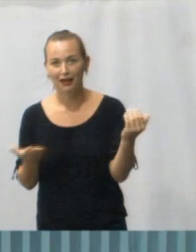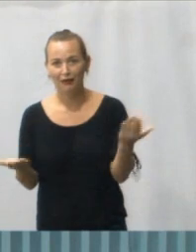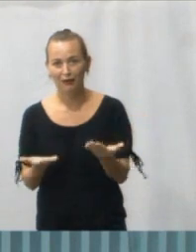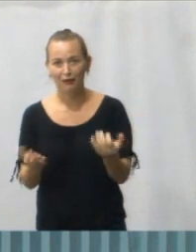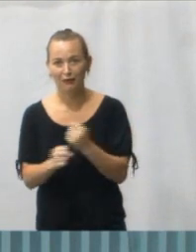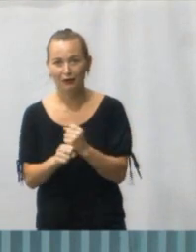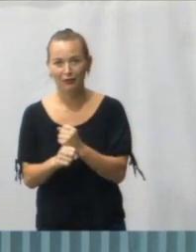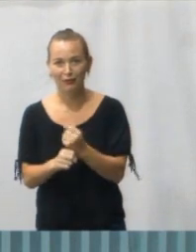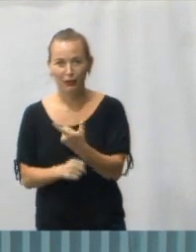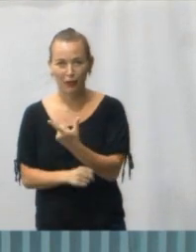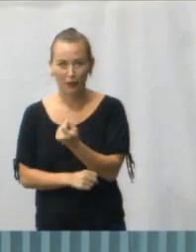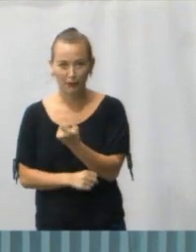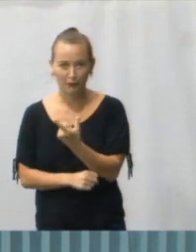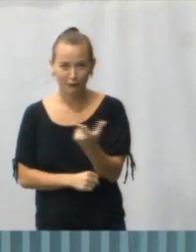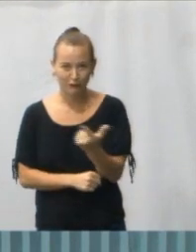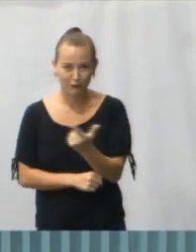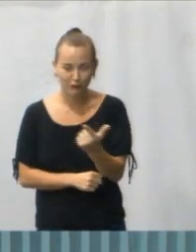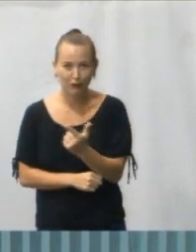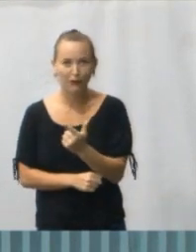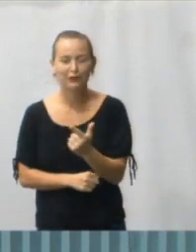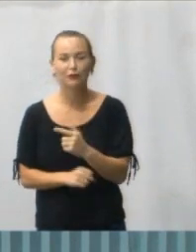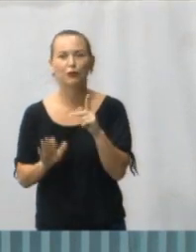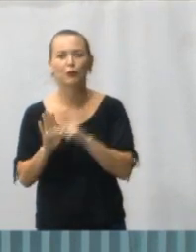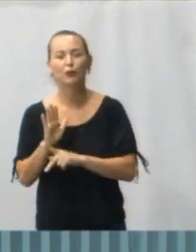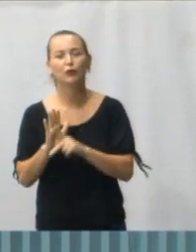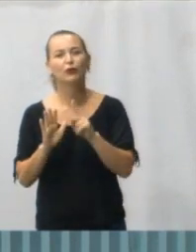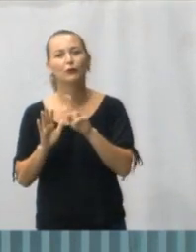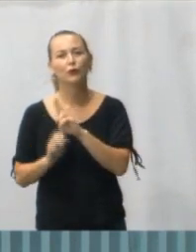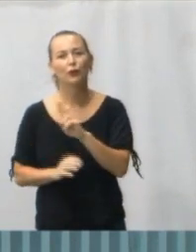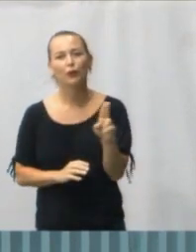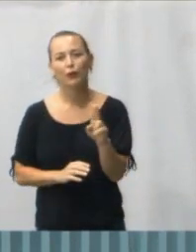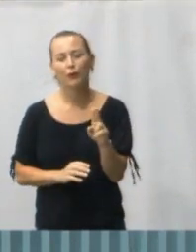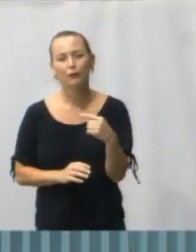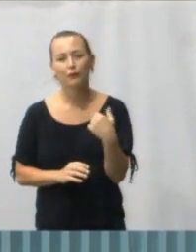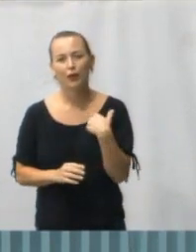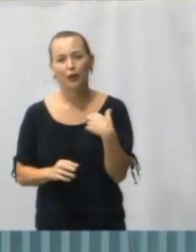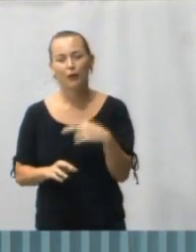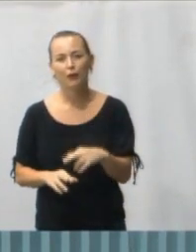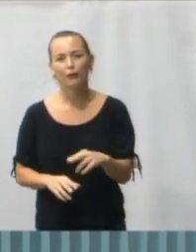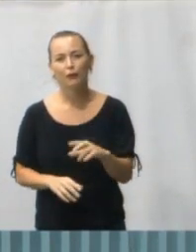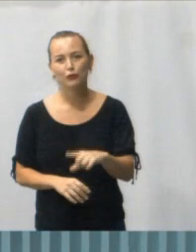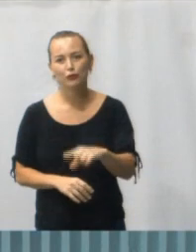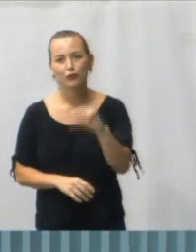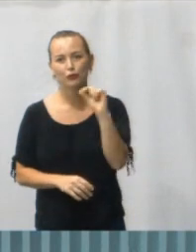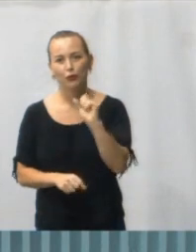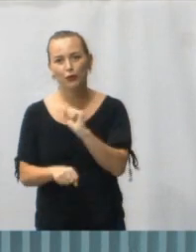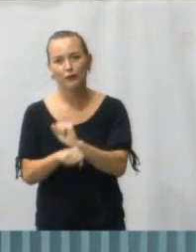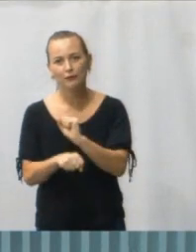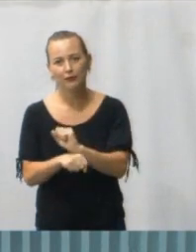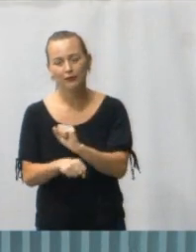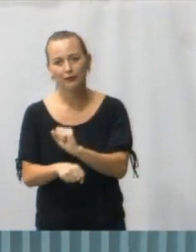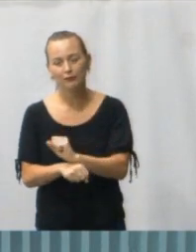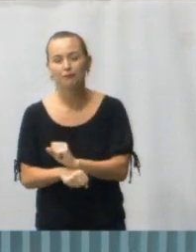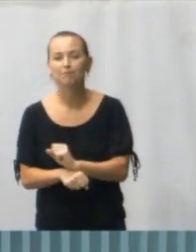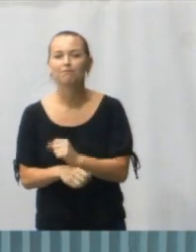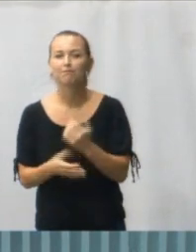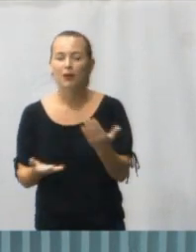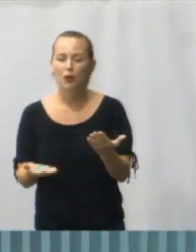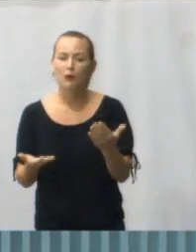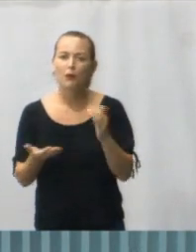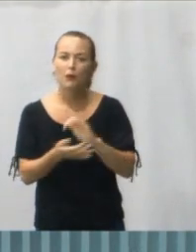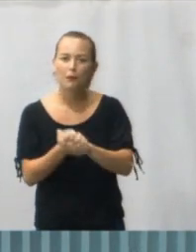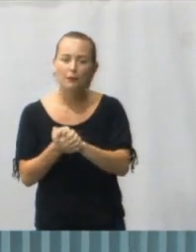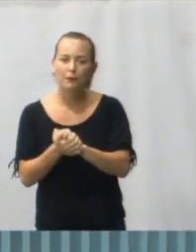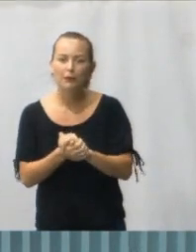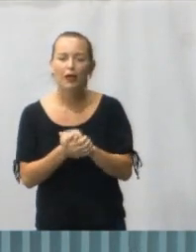todos os servidores aí que estão acompanhando aqui nas galerias, aos guardas, dizer que tem sido um ano de muito trabalho. Apesar do